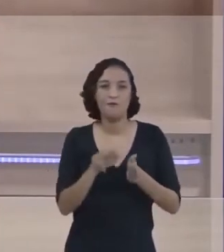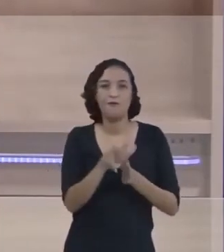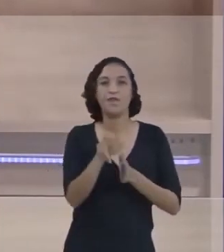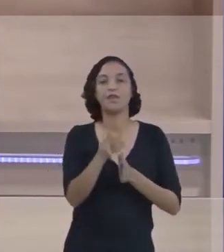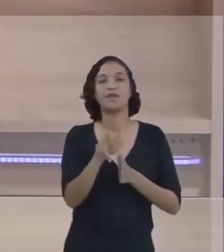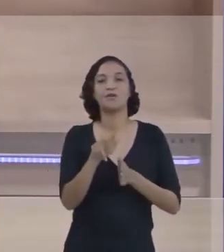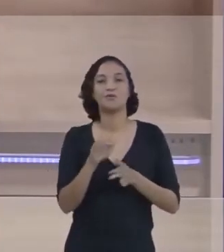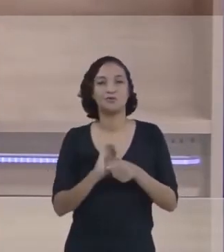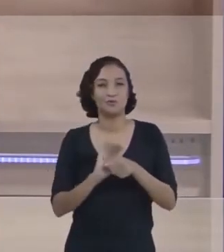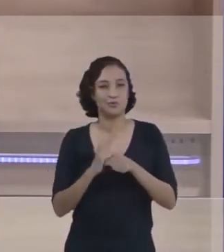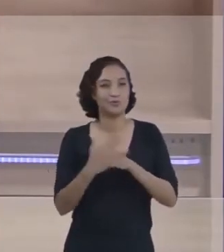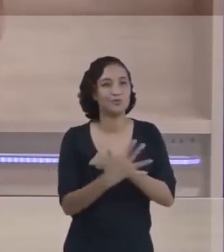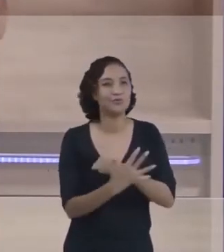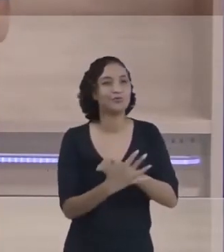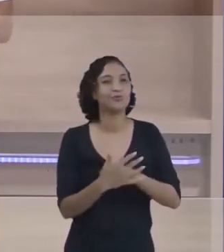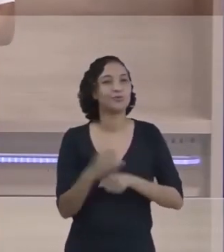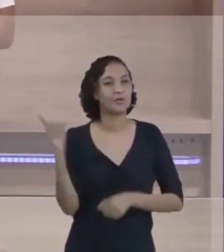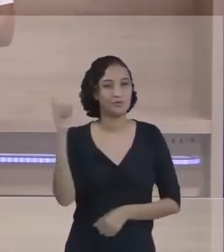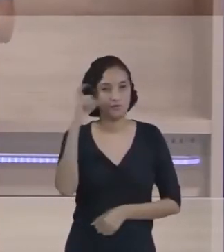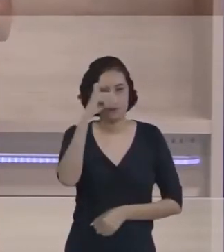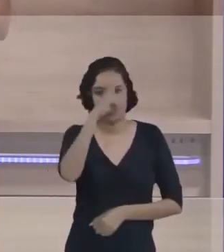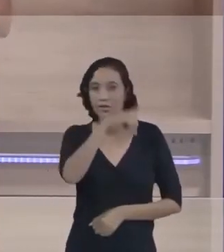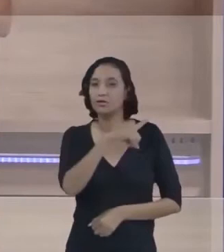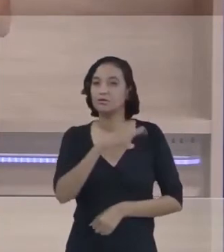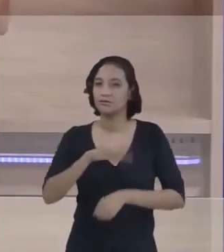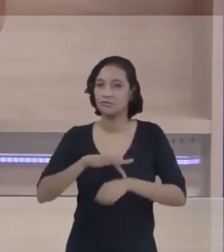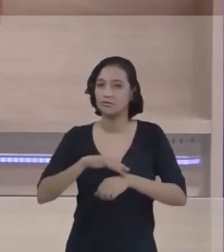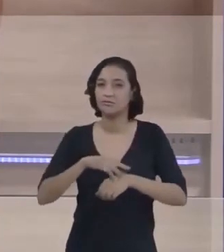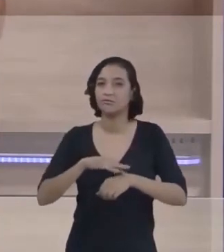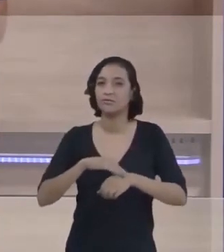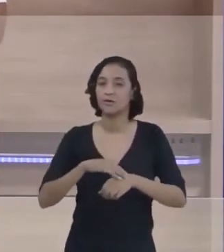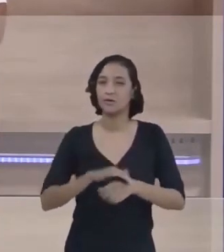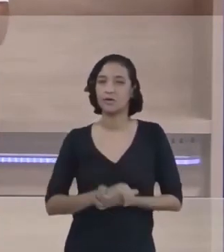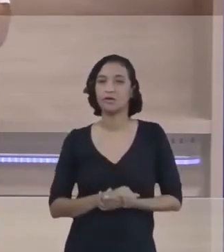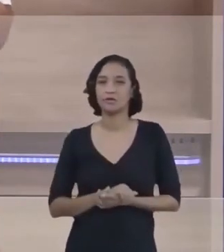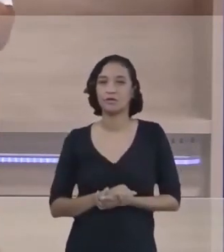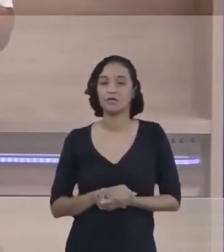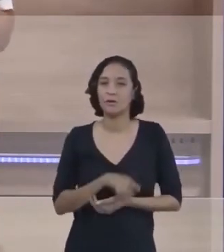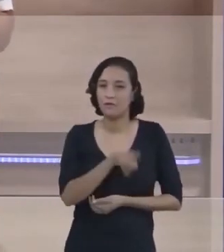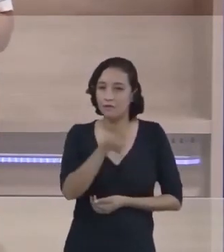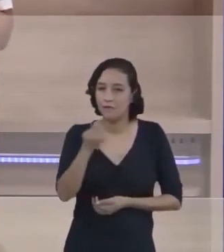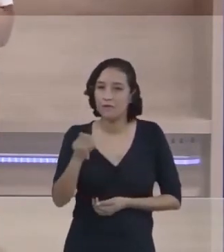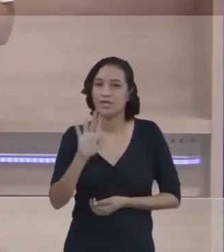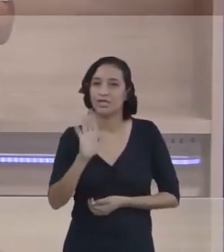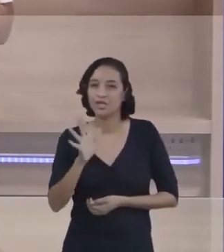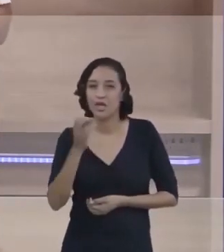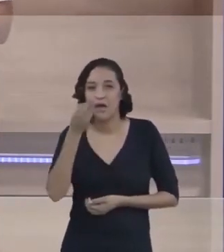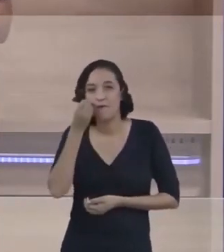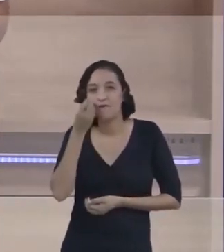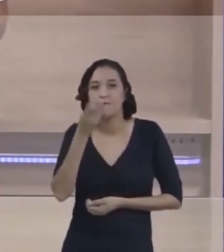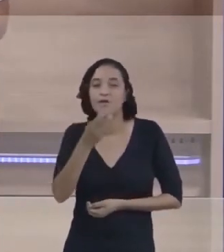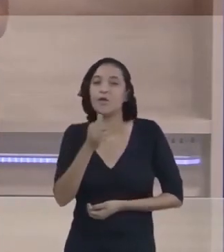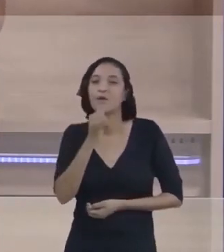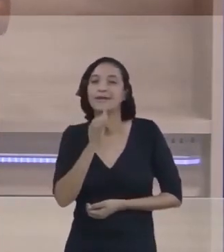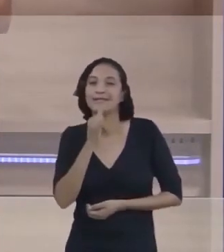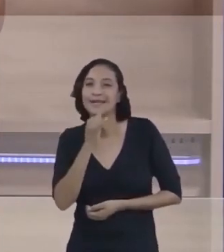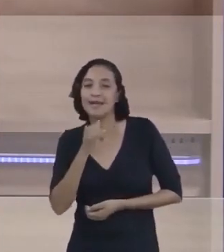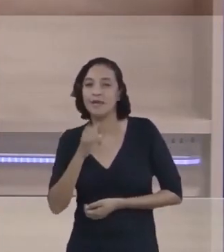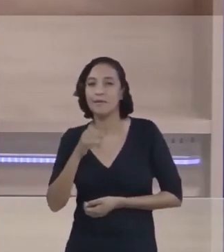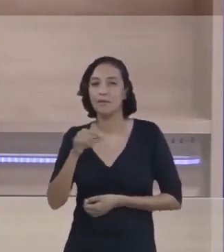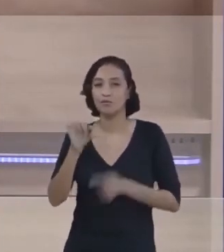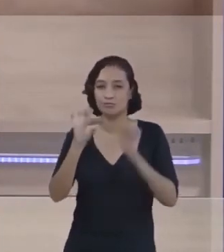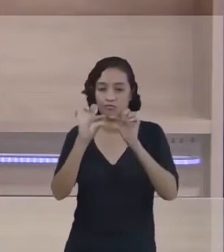do Covid-19. Então, de vez em quando, com certeza alguém está lá medindo a sua